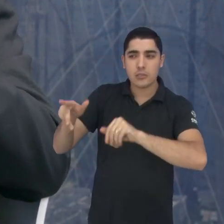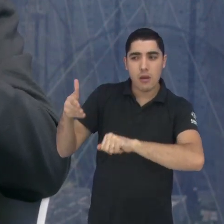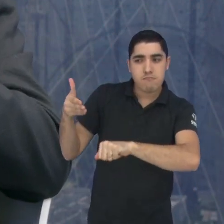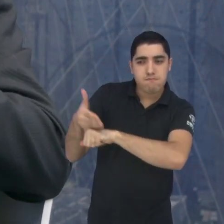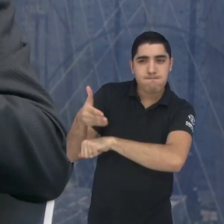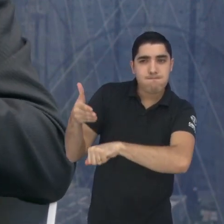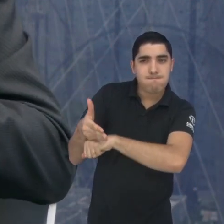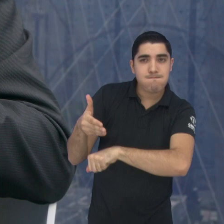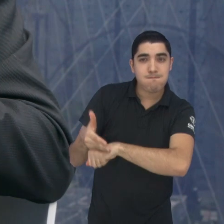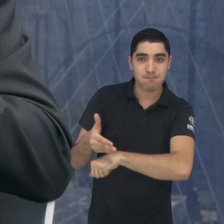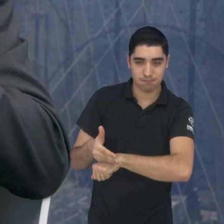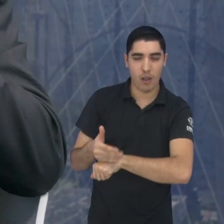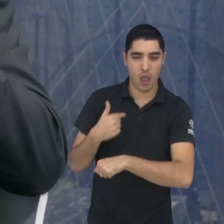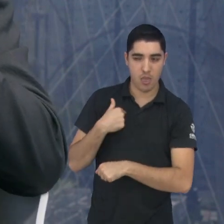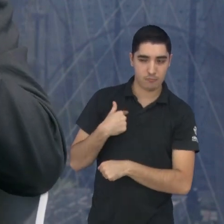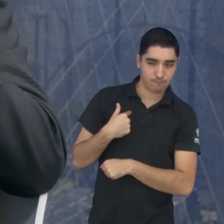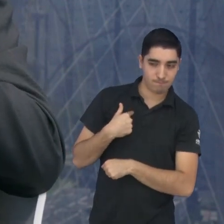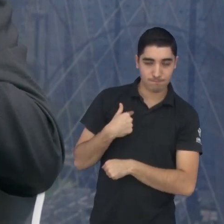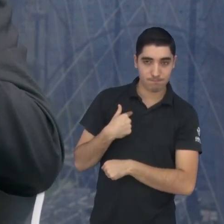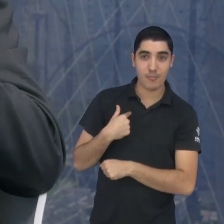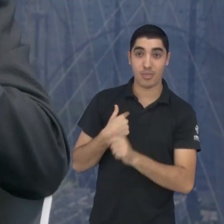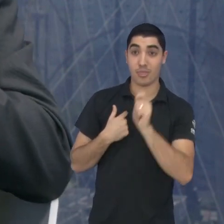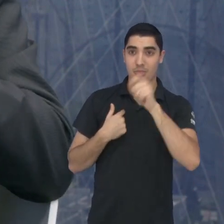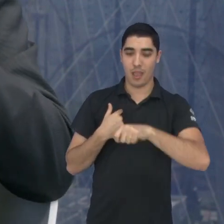consultando. Mas,